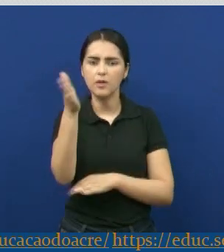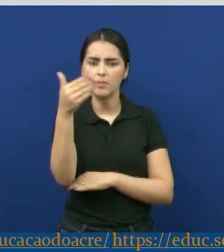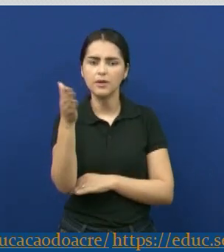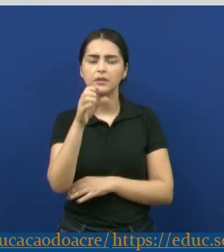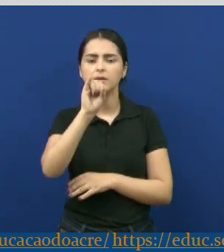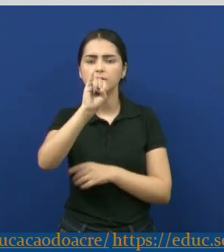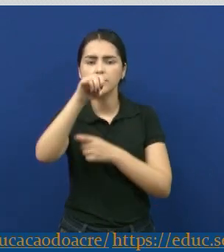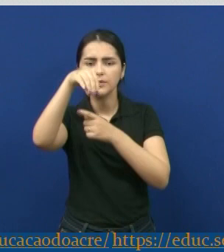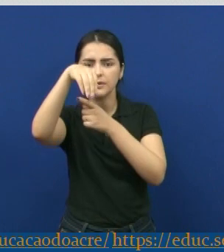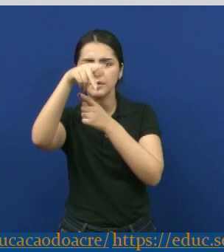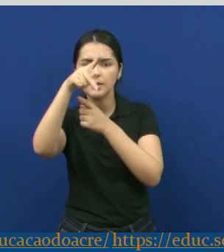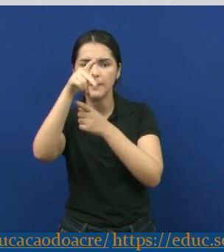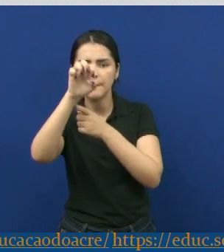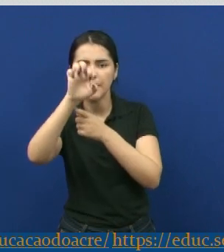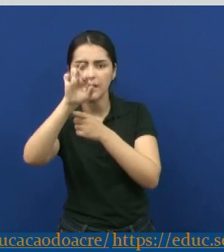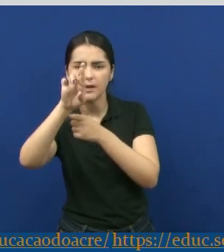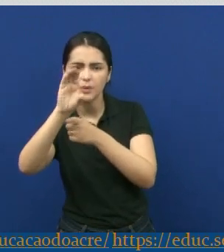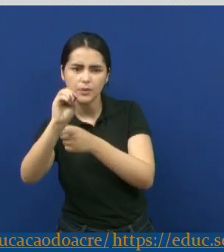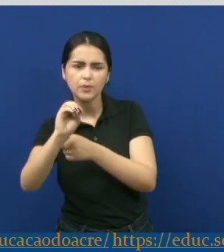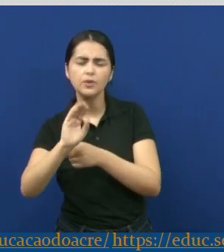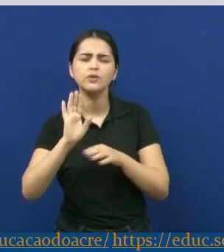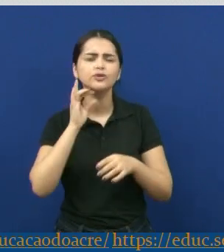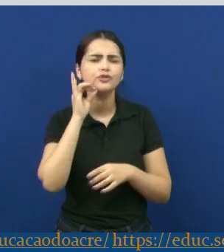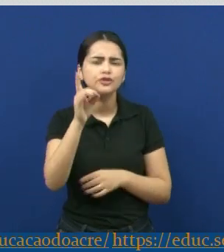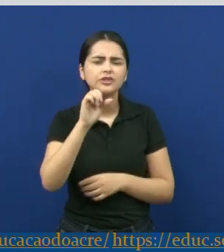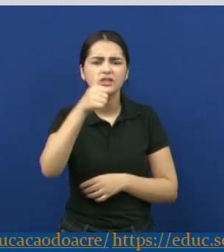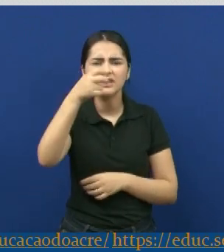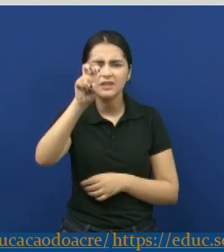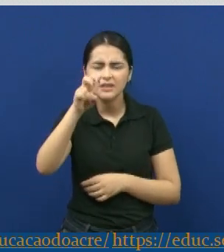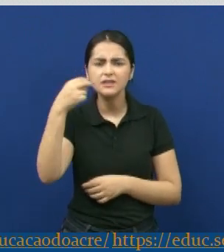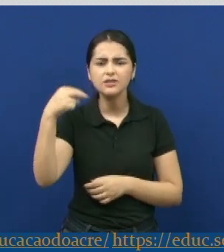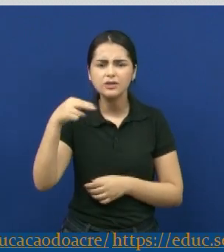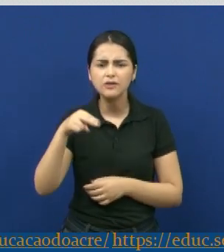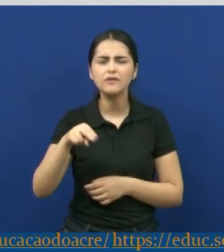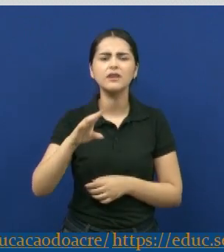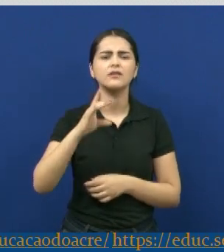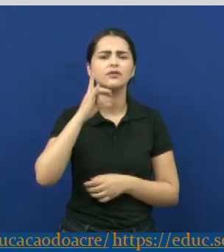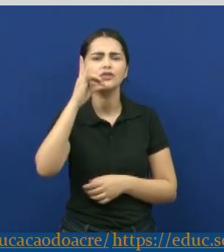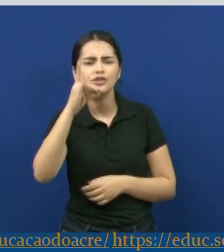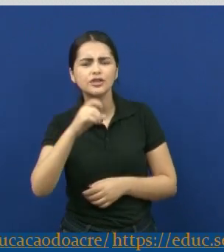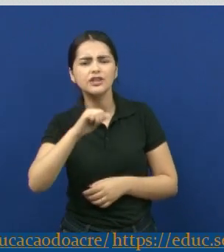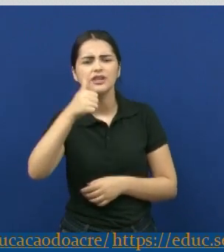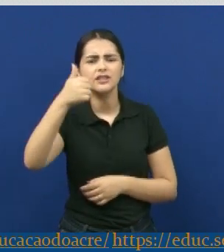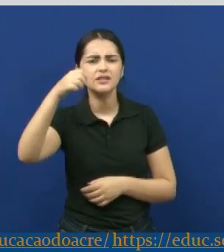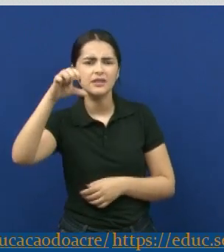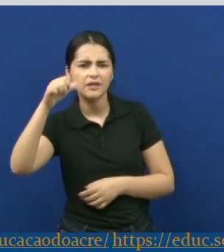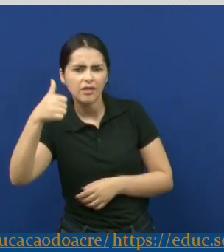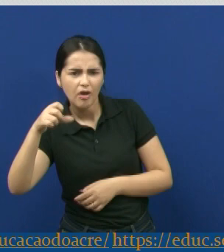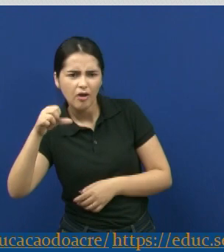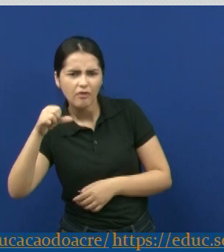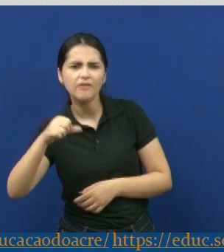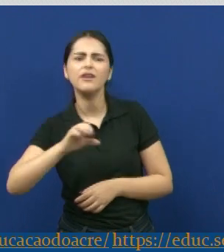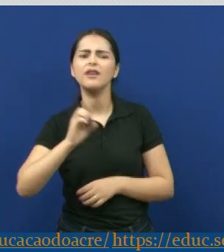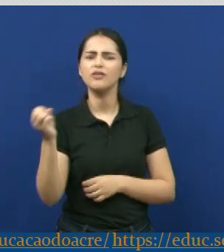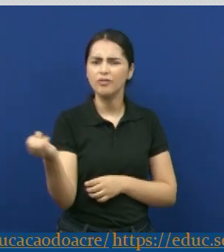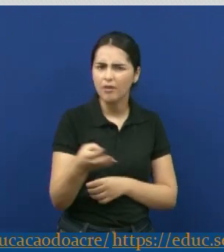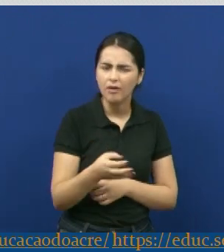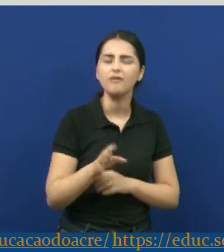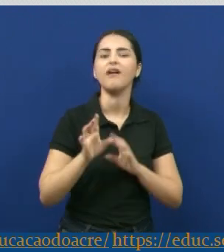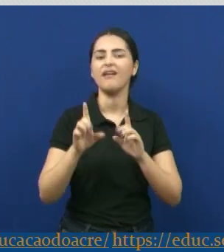Império? Eita, então dia 15 de novembro tínhamos uma bandeira e dia 19 já confeccionaram outra bandeira? Isso